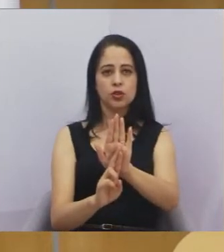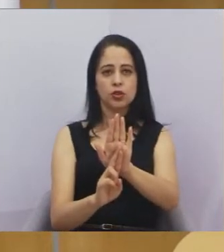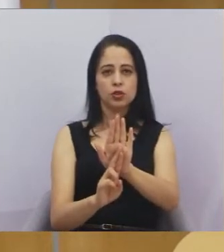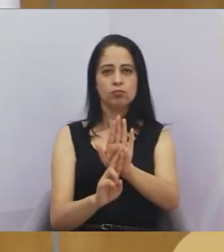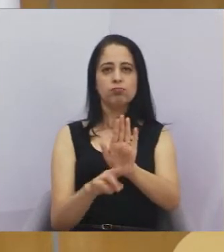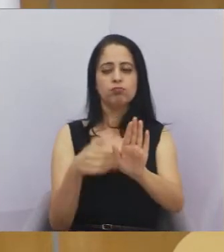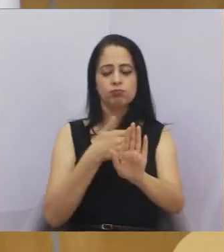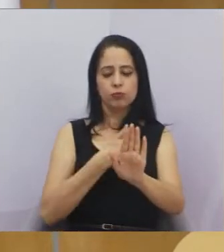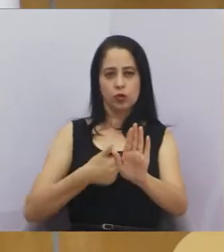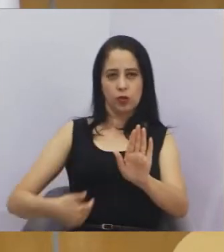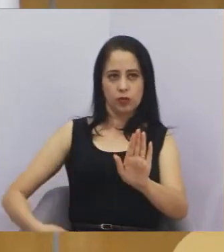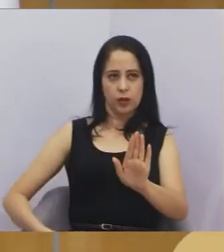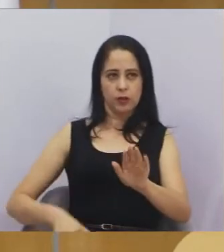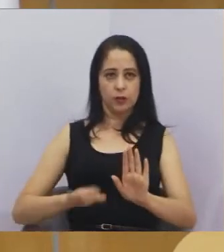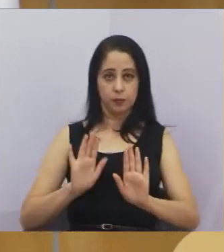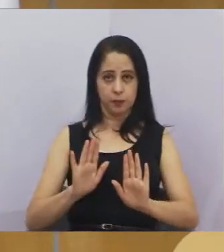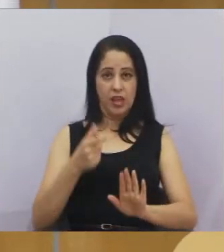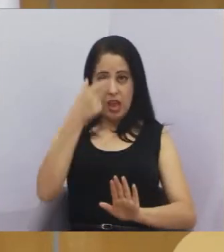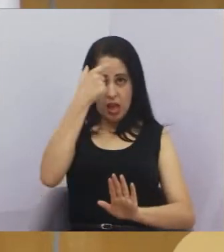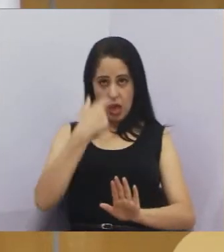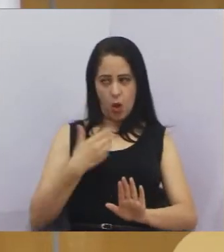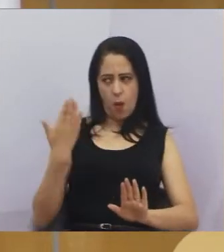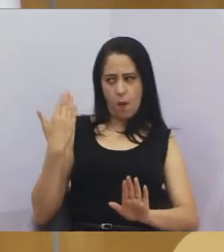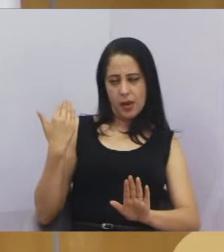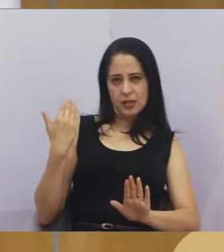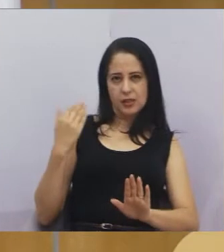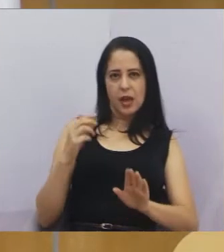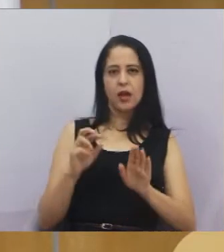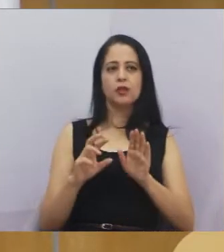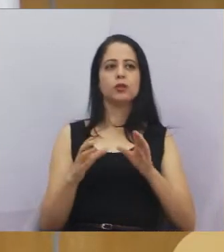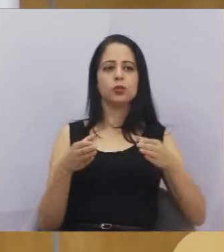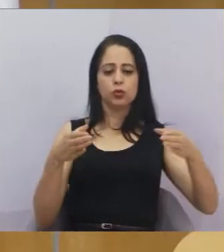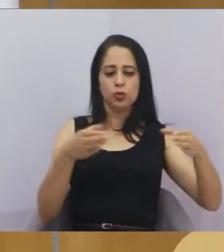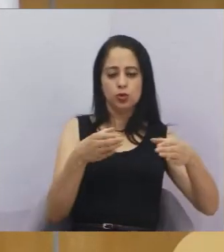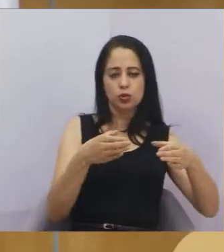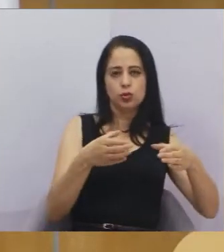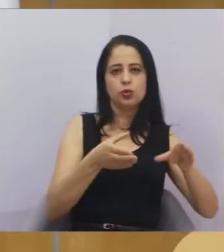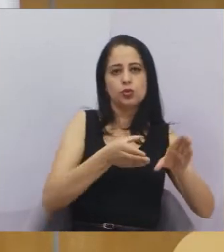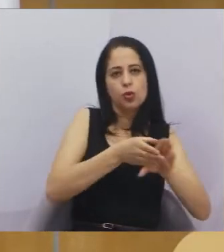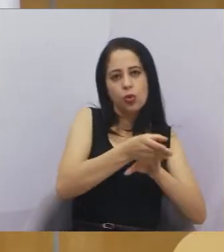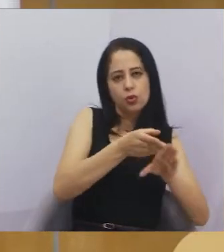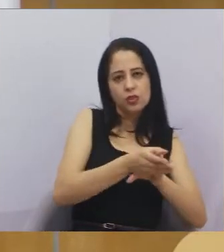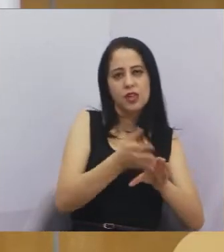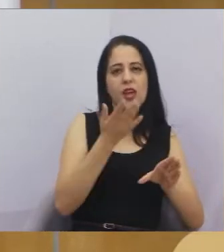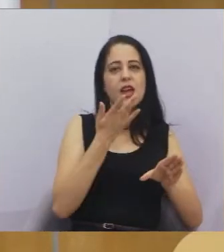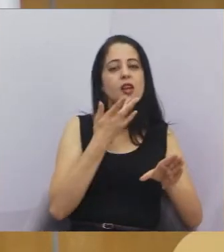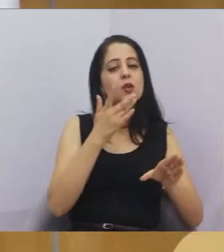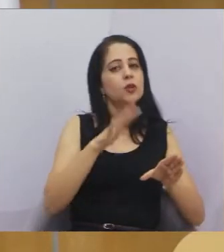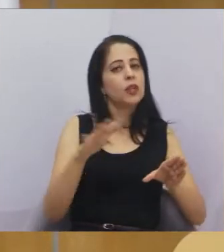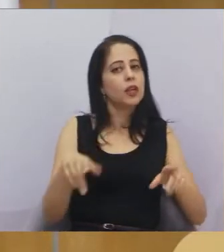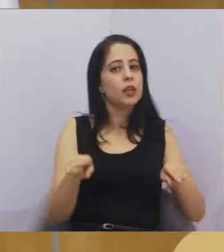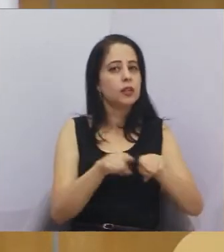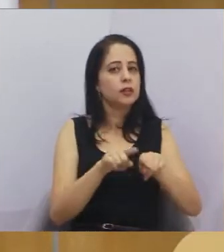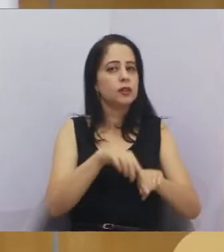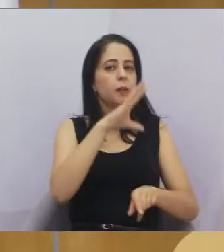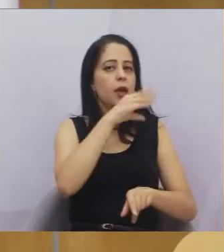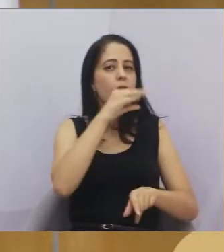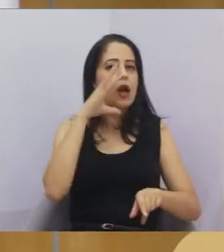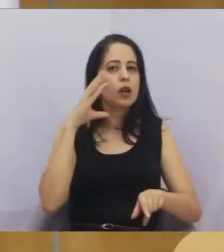Eu fiz parte do Conselho da Criança e do Adolescente, então posso falar com muita propriedade como é